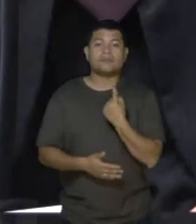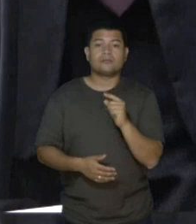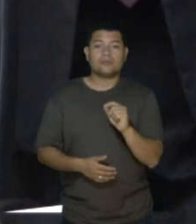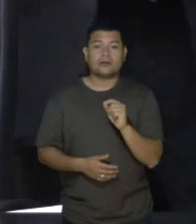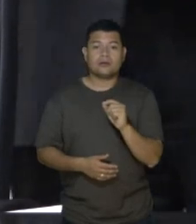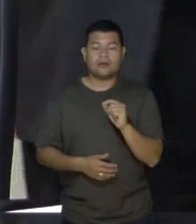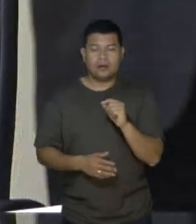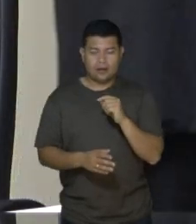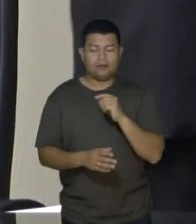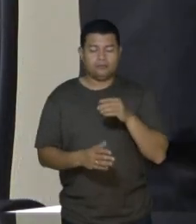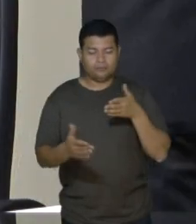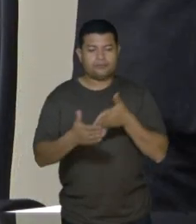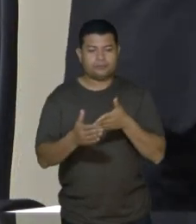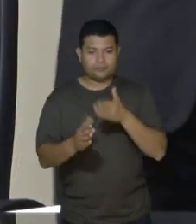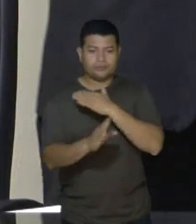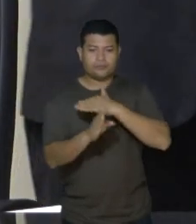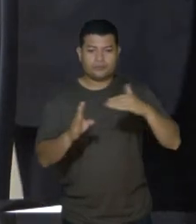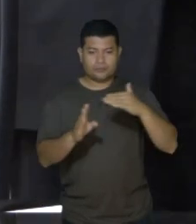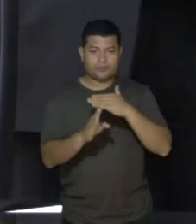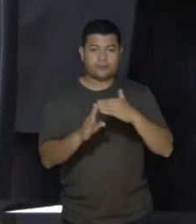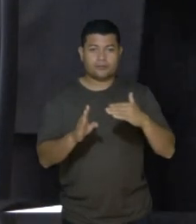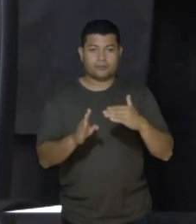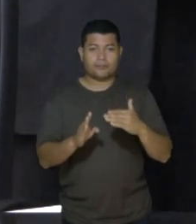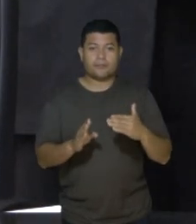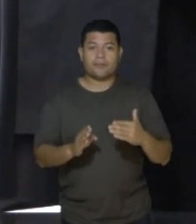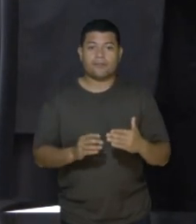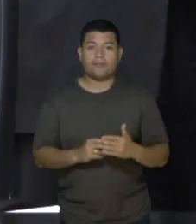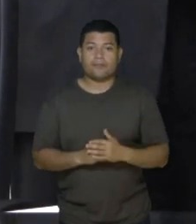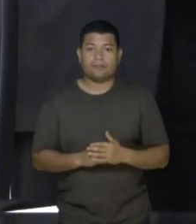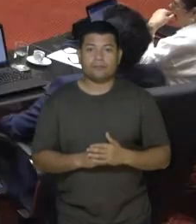tá? Deputada Paulinha.